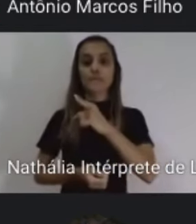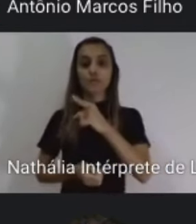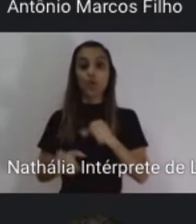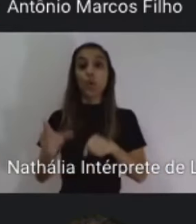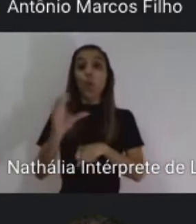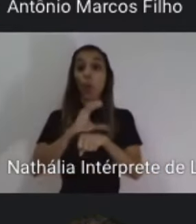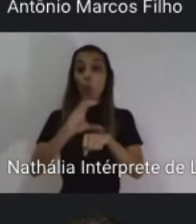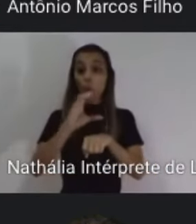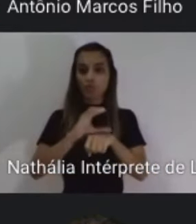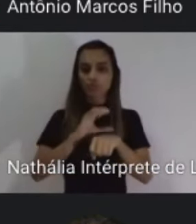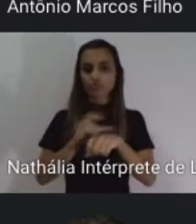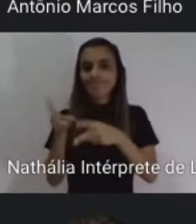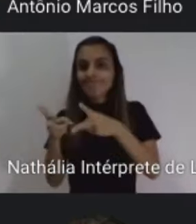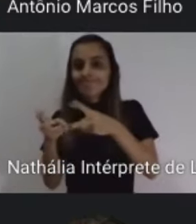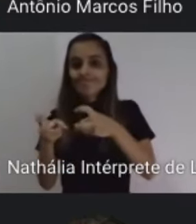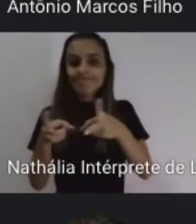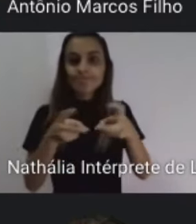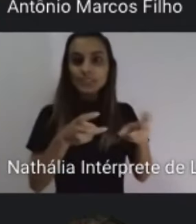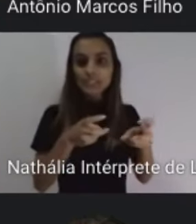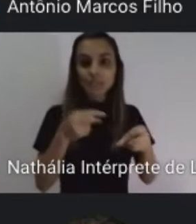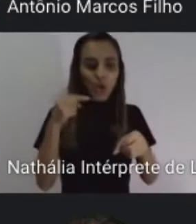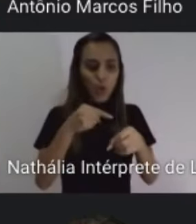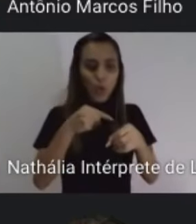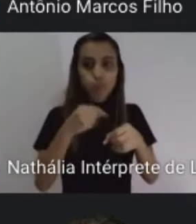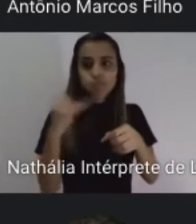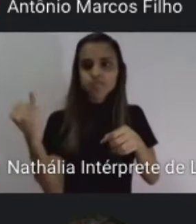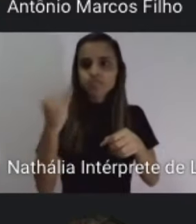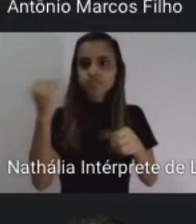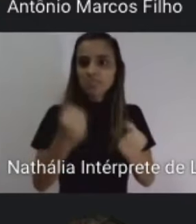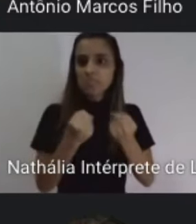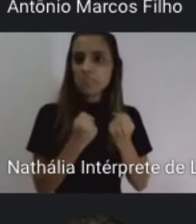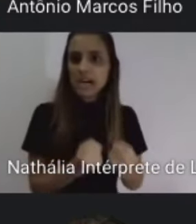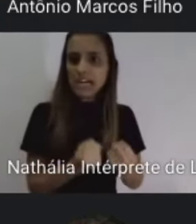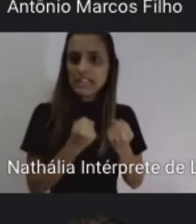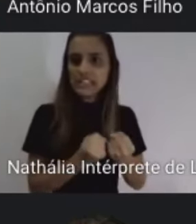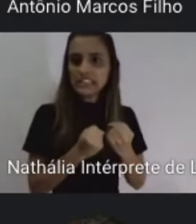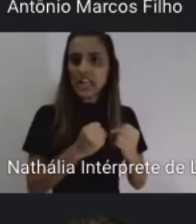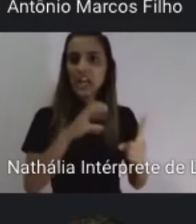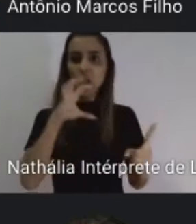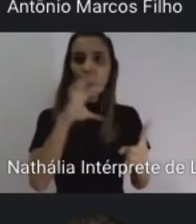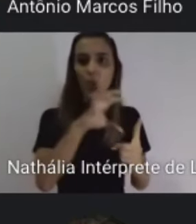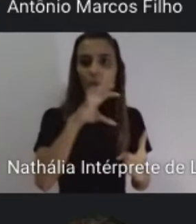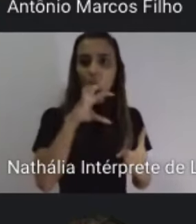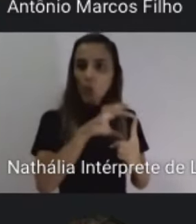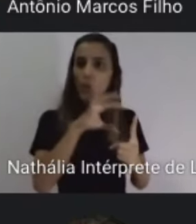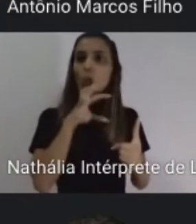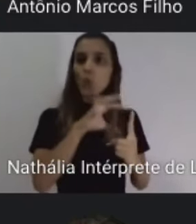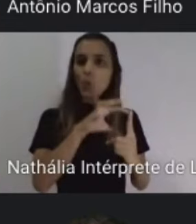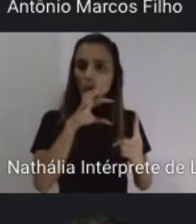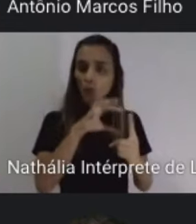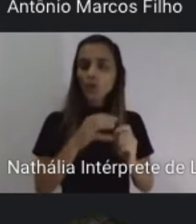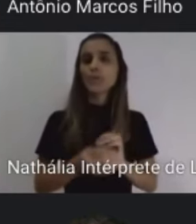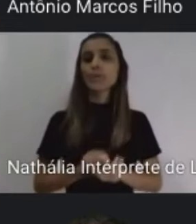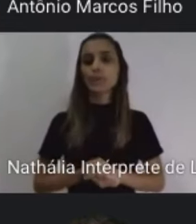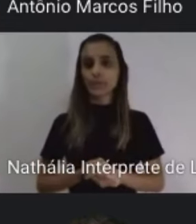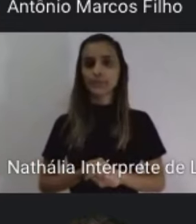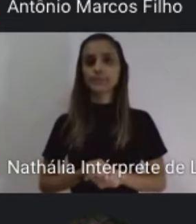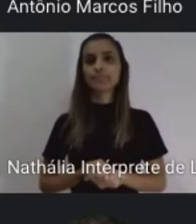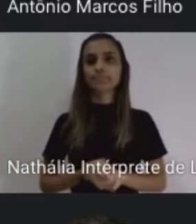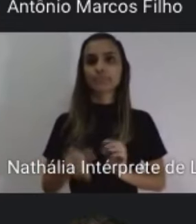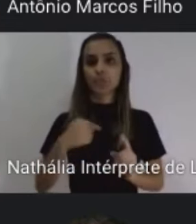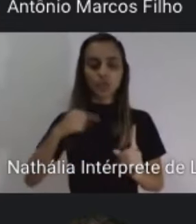força simbólica que um código tem. Esse é um ponto muito importante que não pode ser esquecido dessa discussão. E que, por isso, ali eu aprofundei naquele